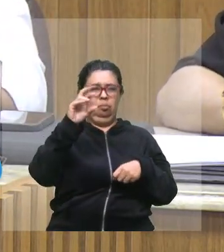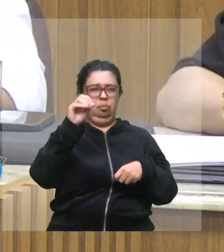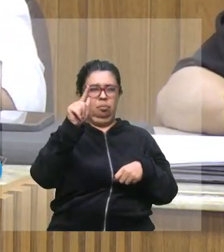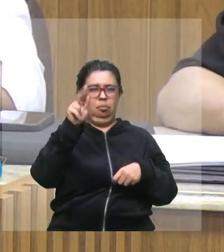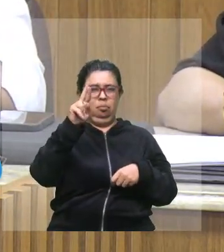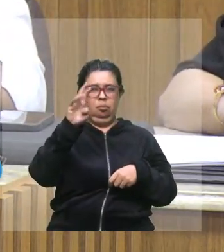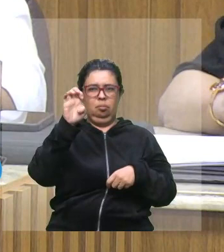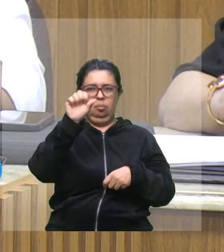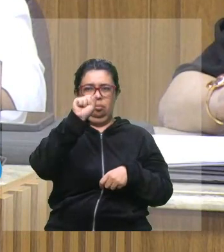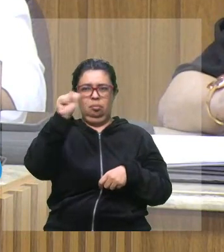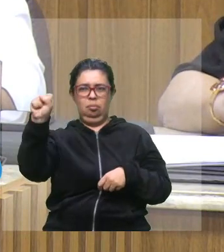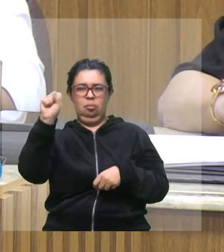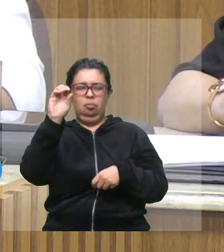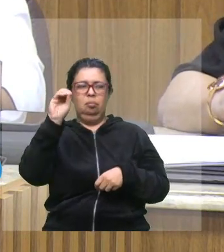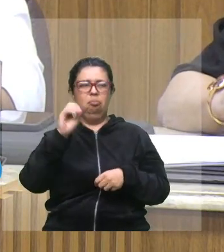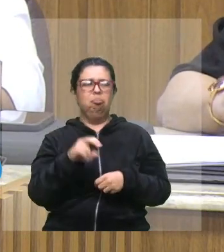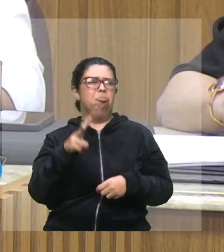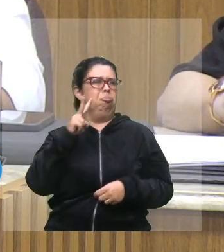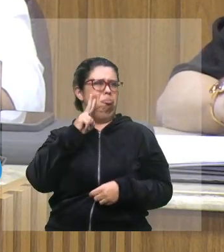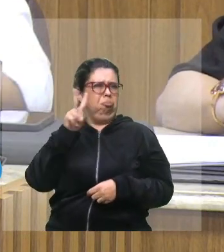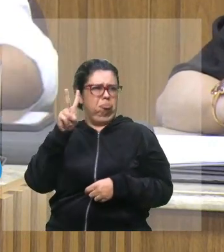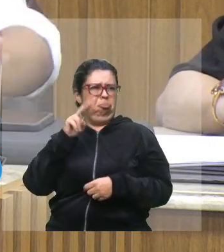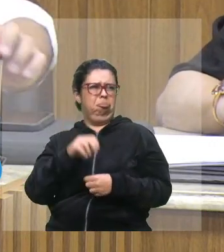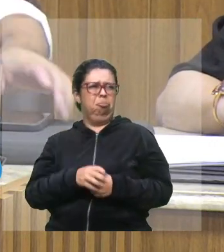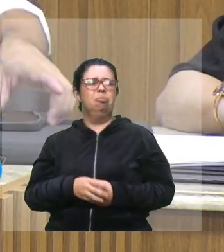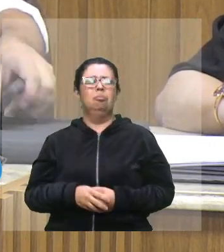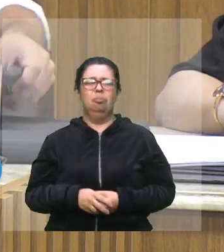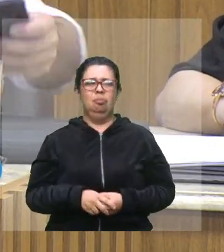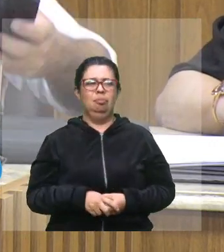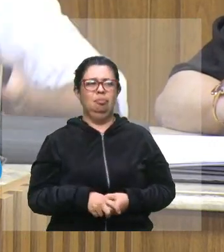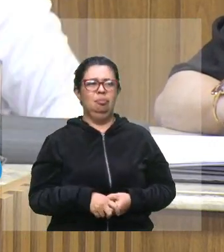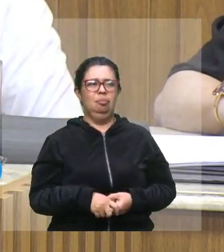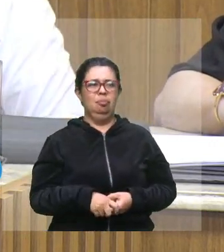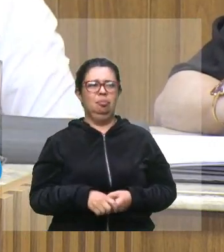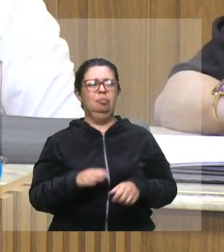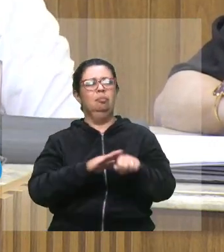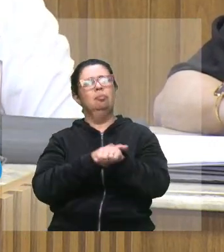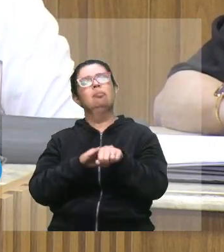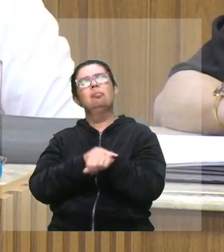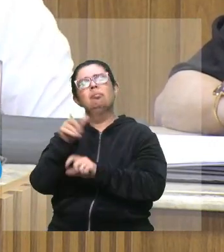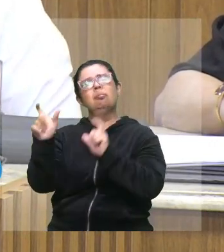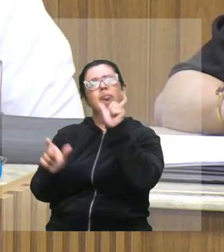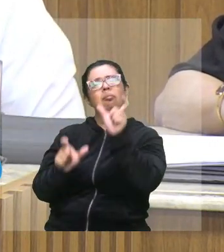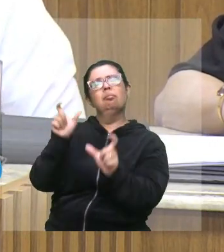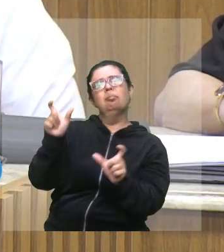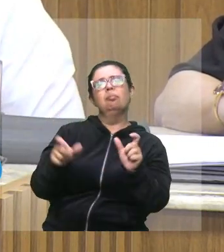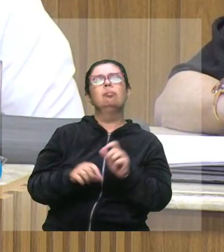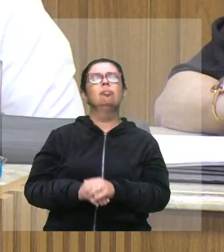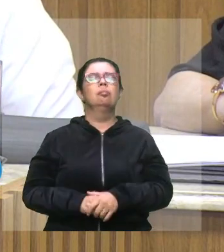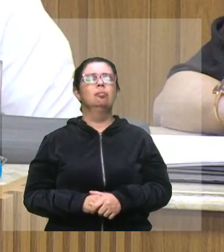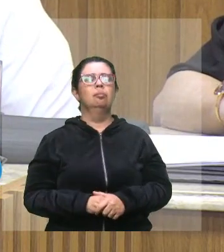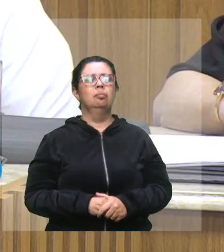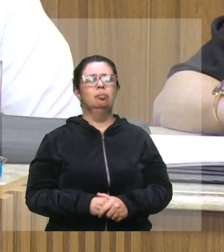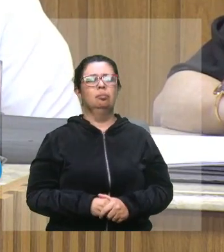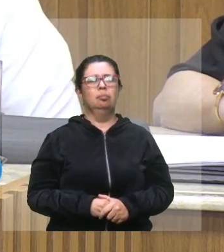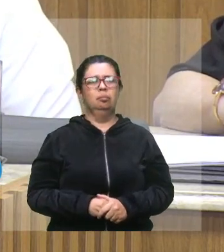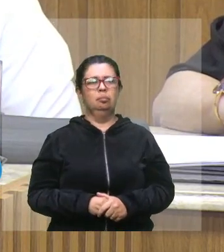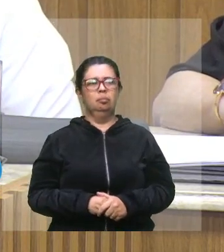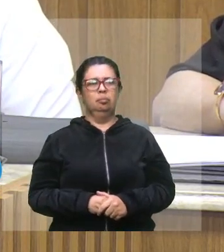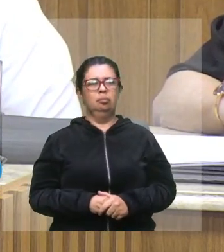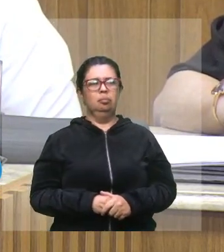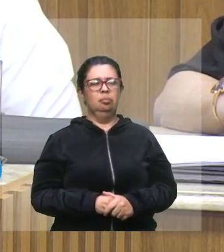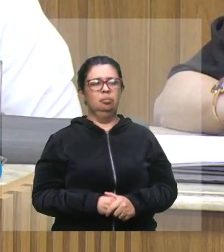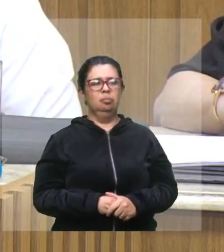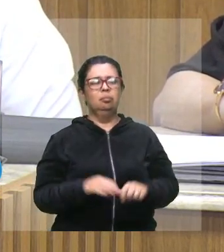Eu estive lá essa semana, gente, o que é aquilo? Né? E conversando com os moradores. E, de fato, os moradores da